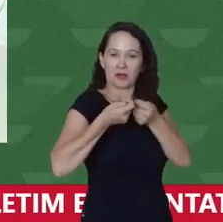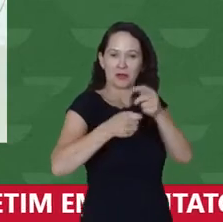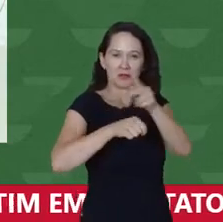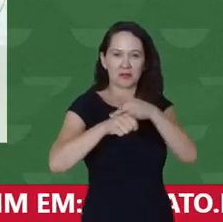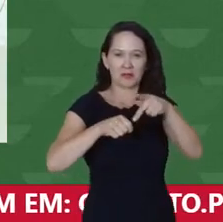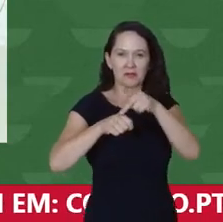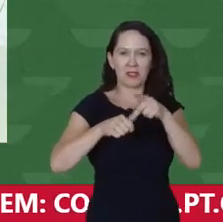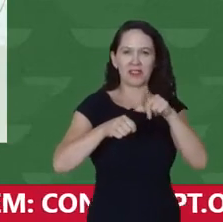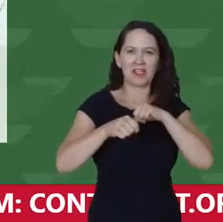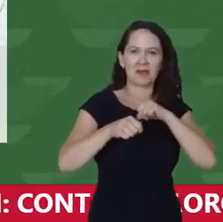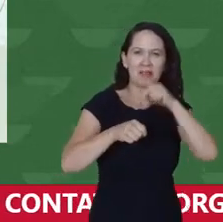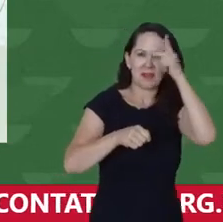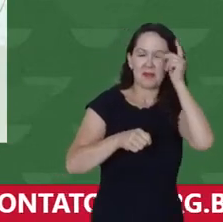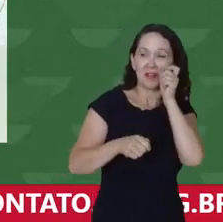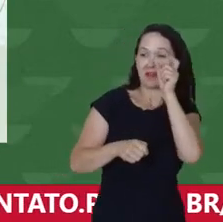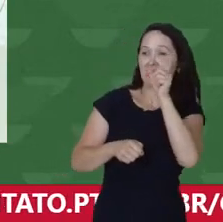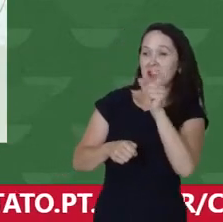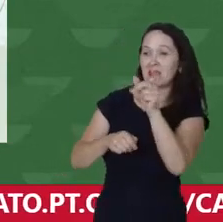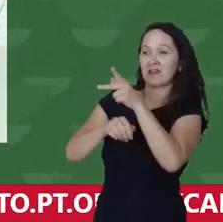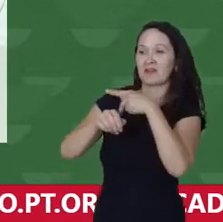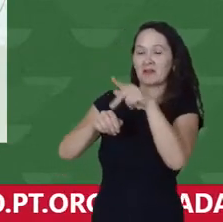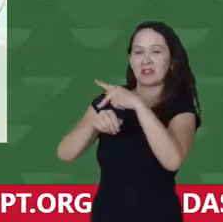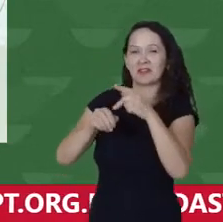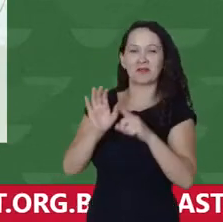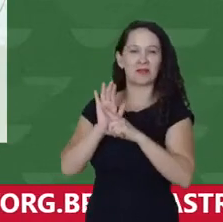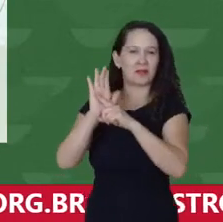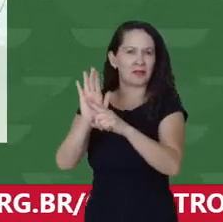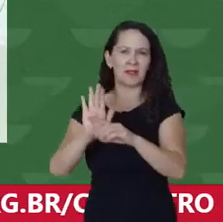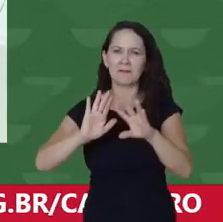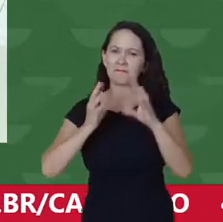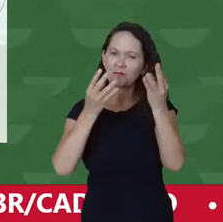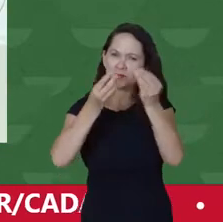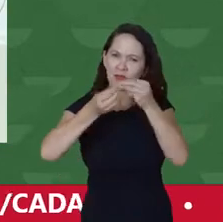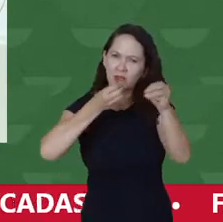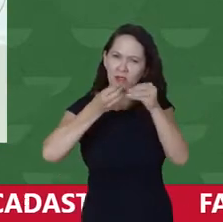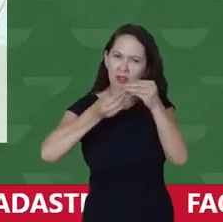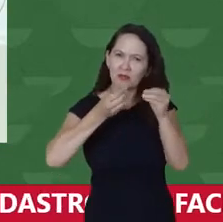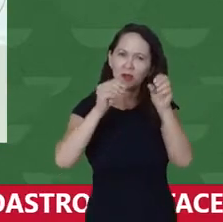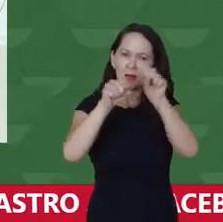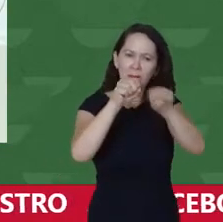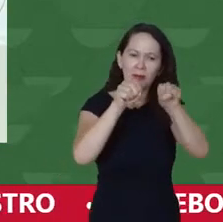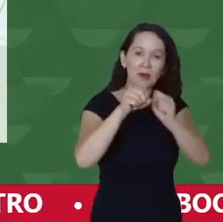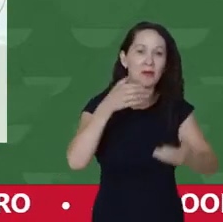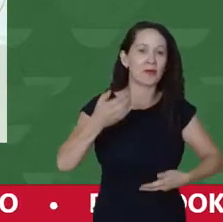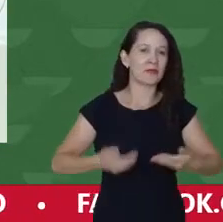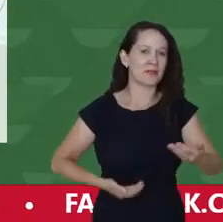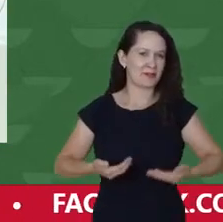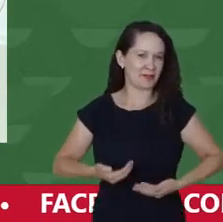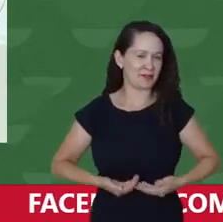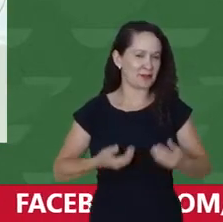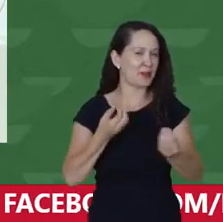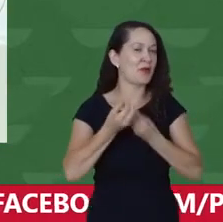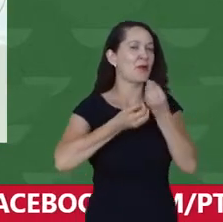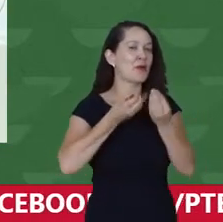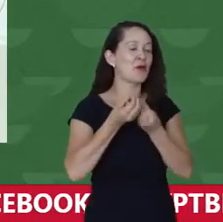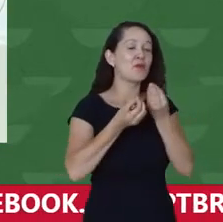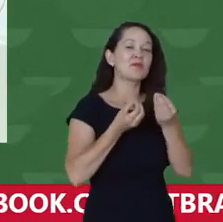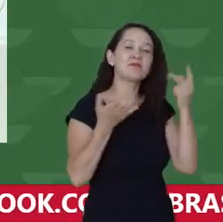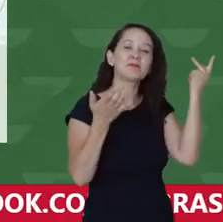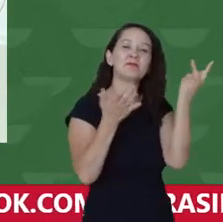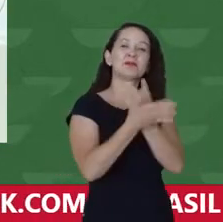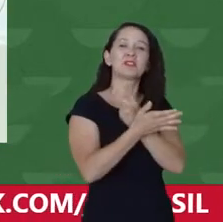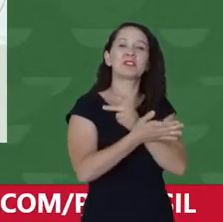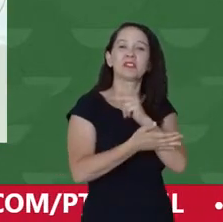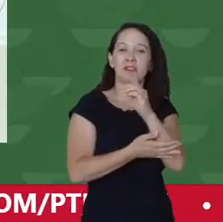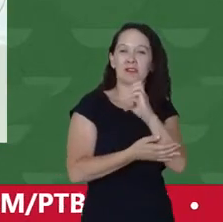nem atraem investidores e, pelo contrário, flexibilizam, precarizam cada vez mais os serviços. Como é que isso vai bater,